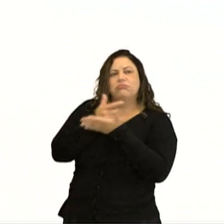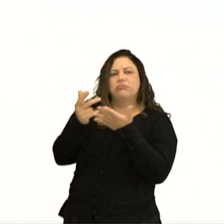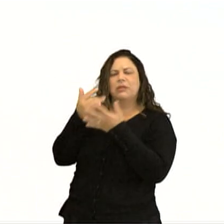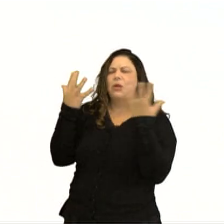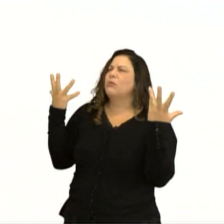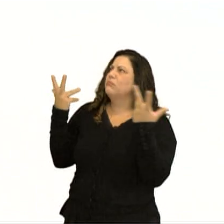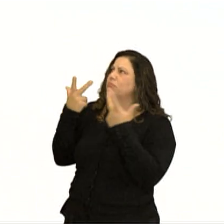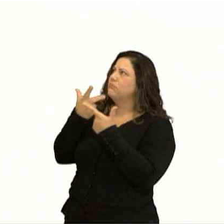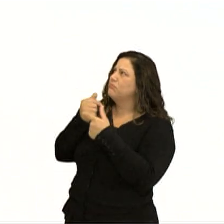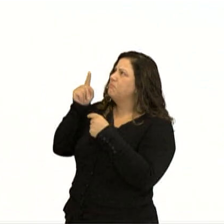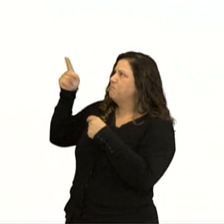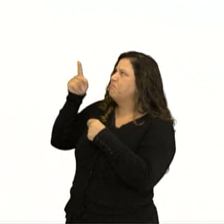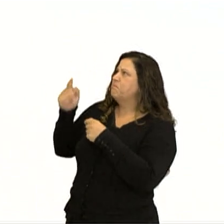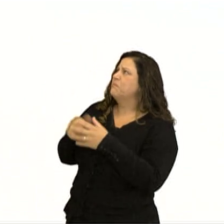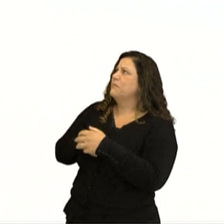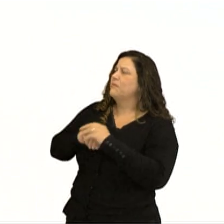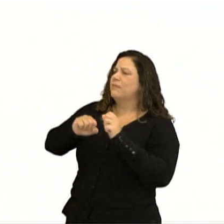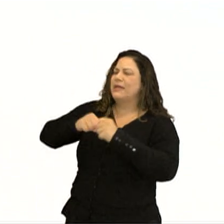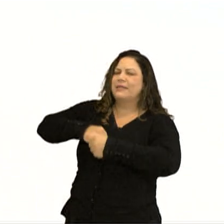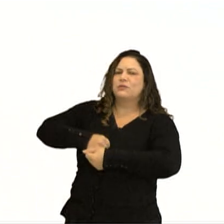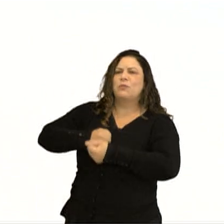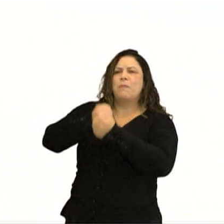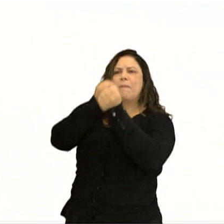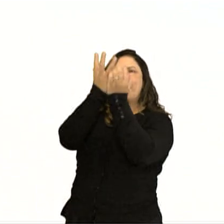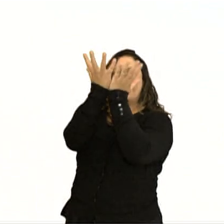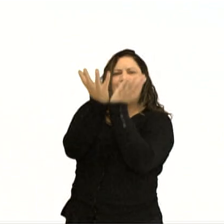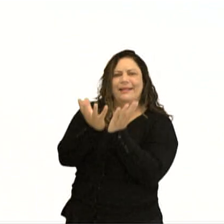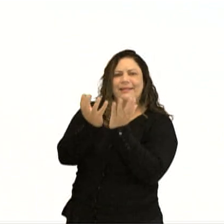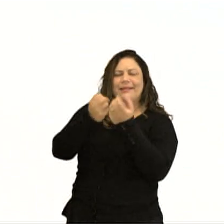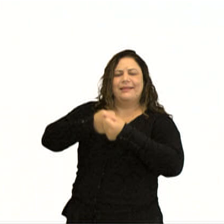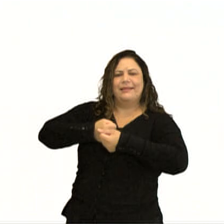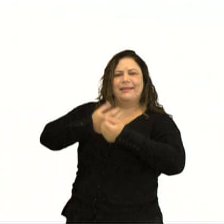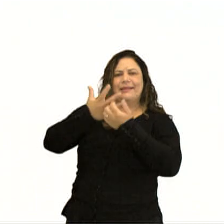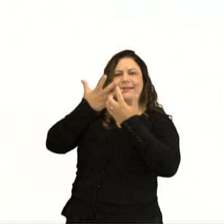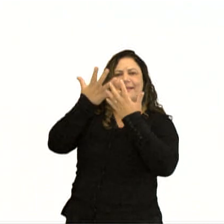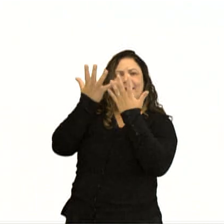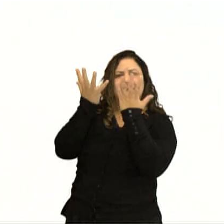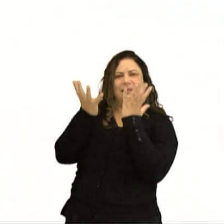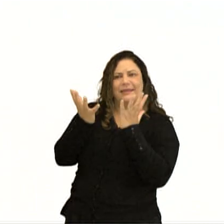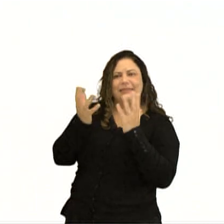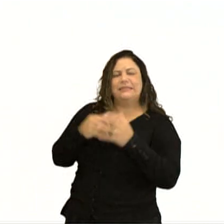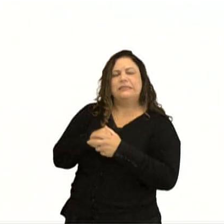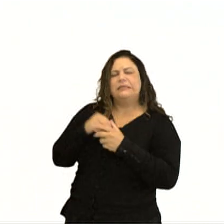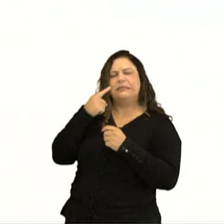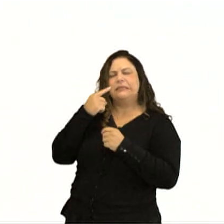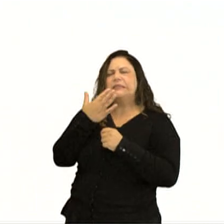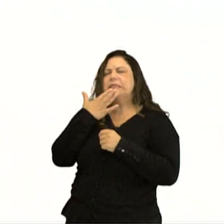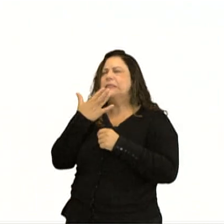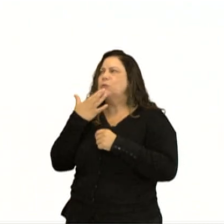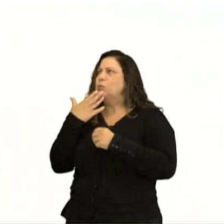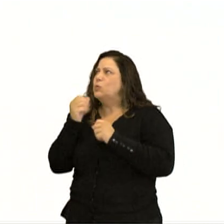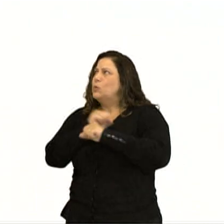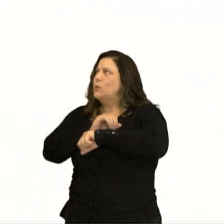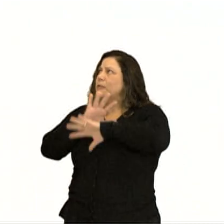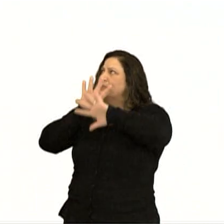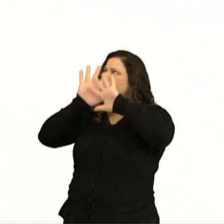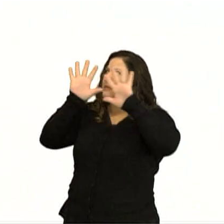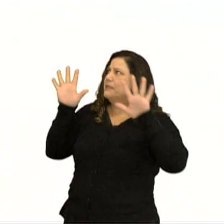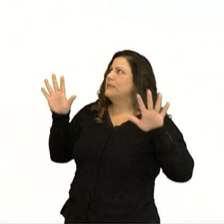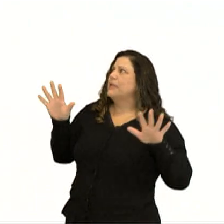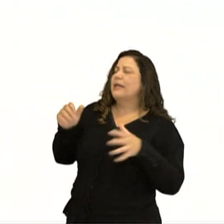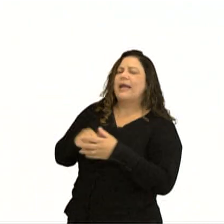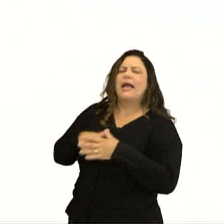pouco? Pelo menos me lembra mandala, né? Isso me dá, essas cores claras, né? Me traz um pouco de conforto,